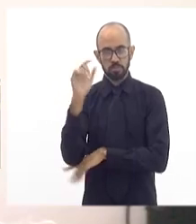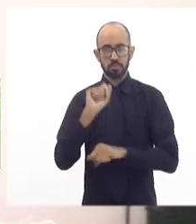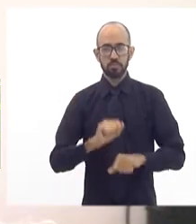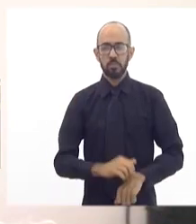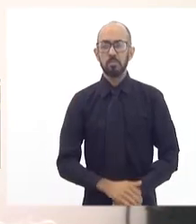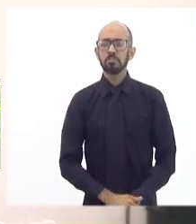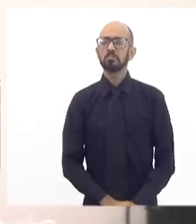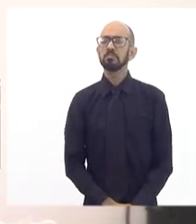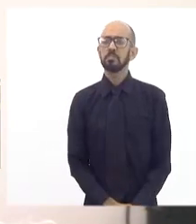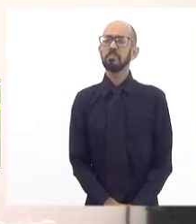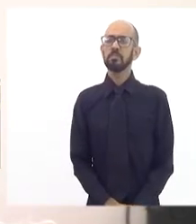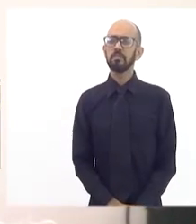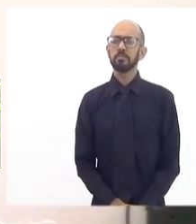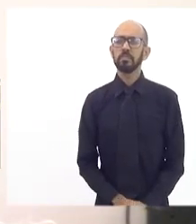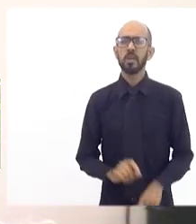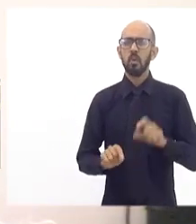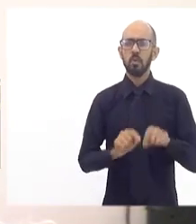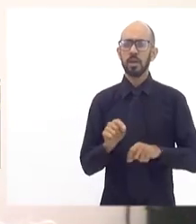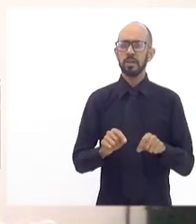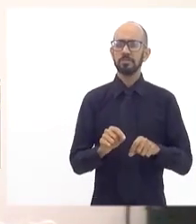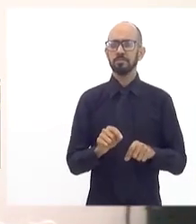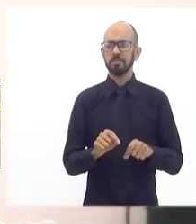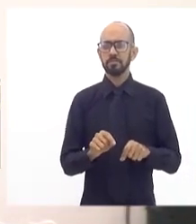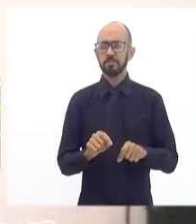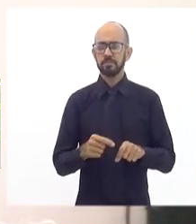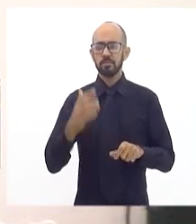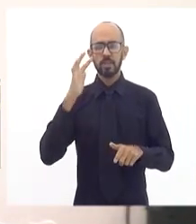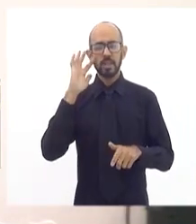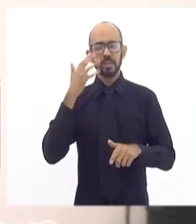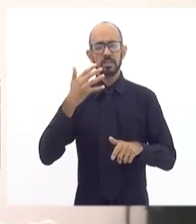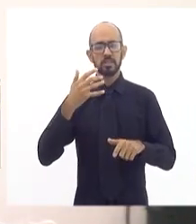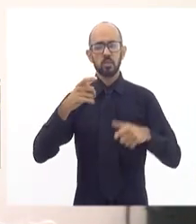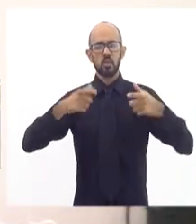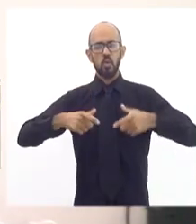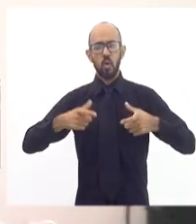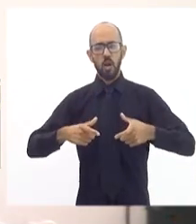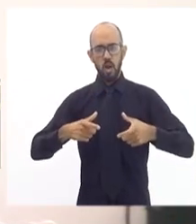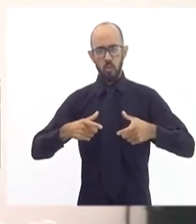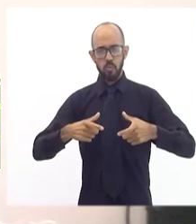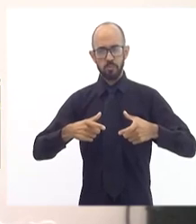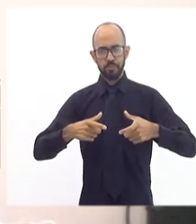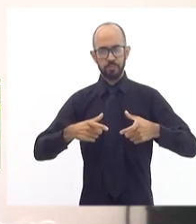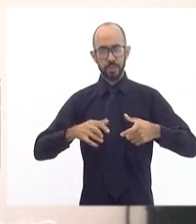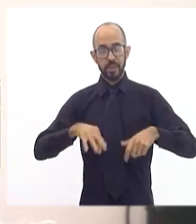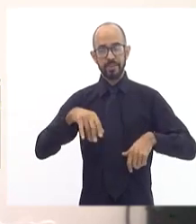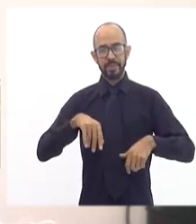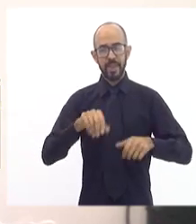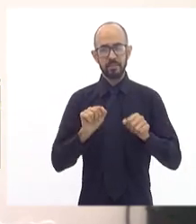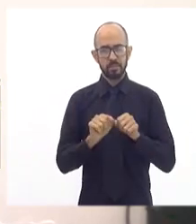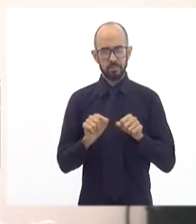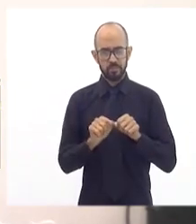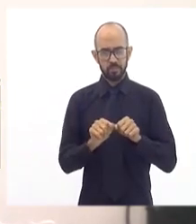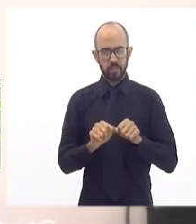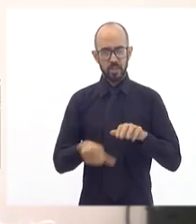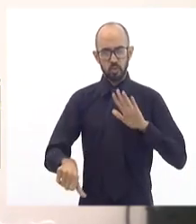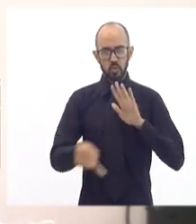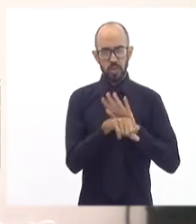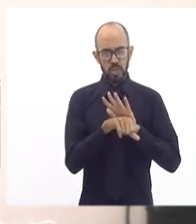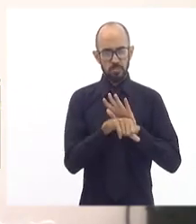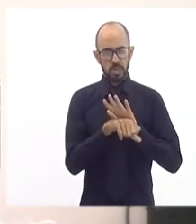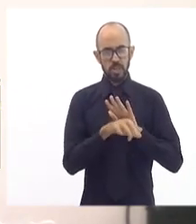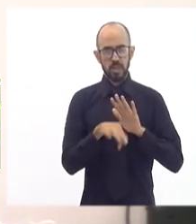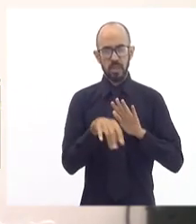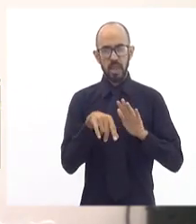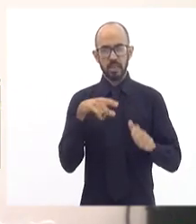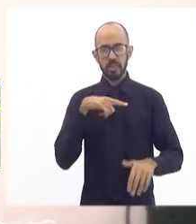falaram racismo ambiental é a decisão de que local e de Quem comete o crime ambiental e de quem tem